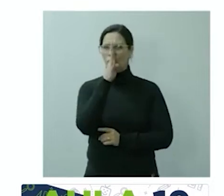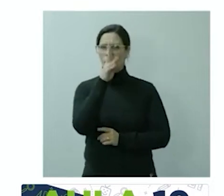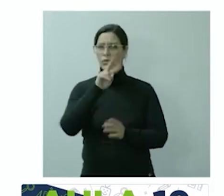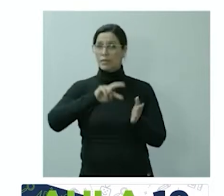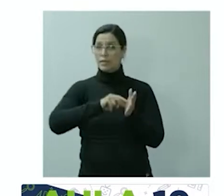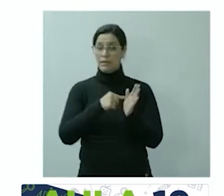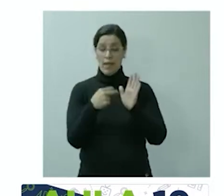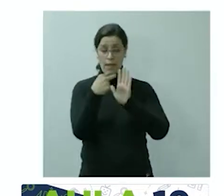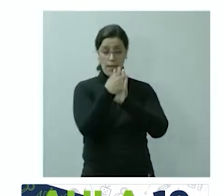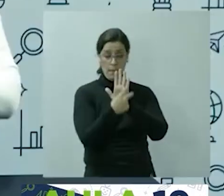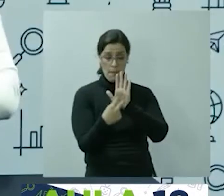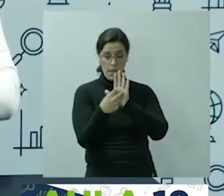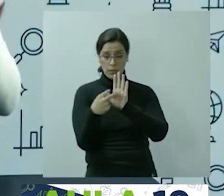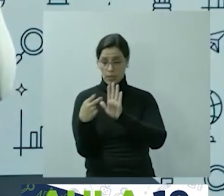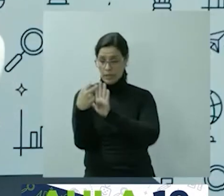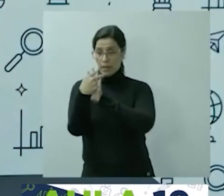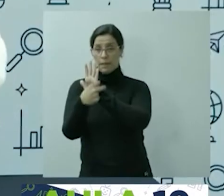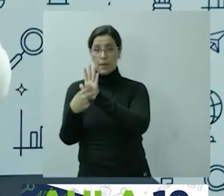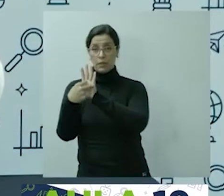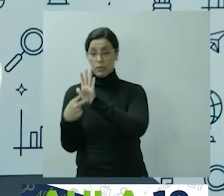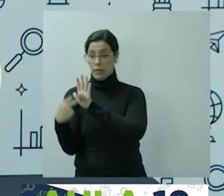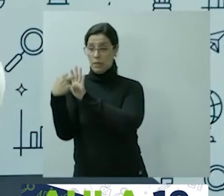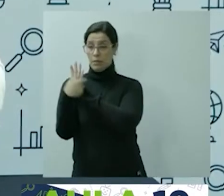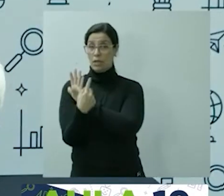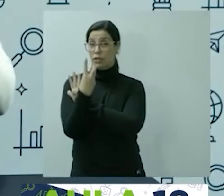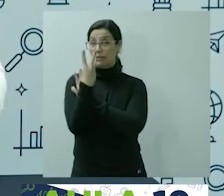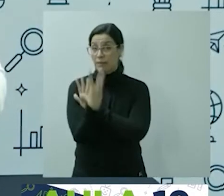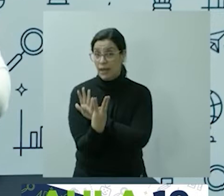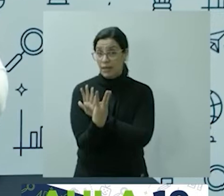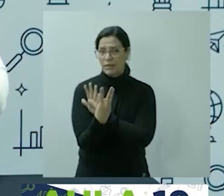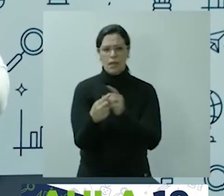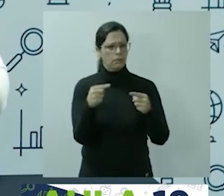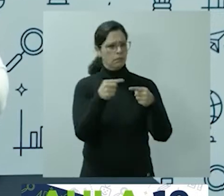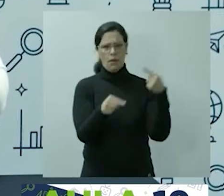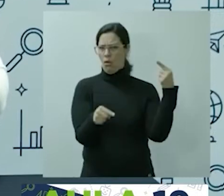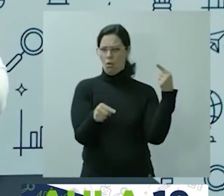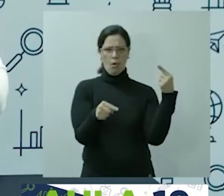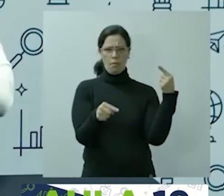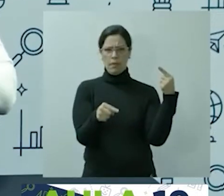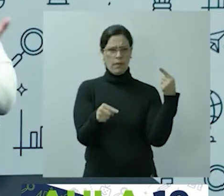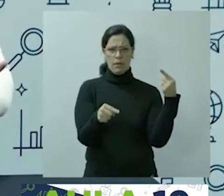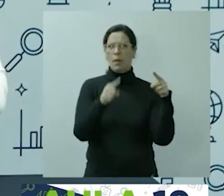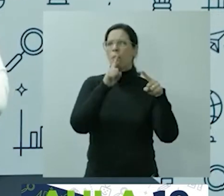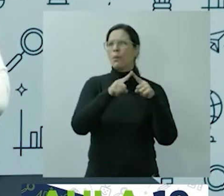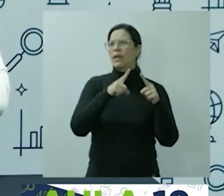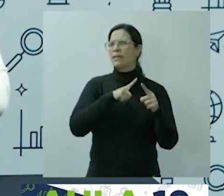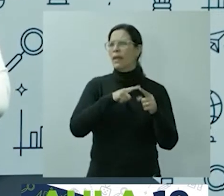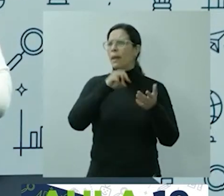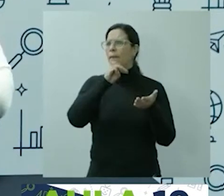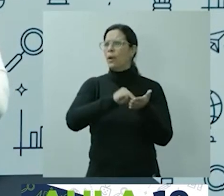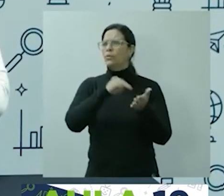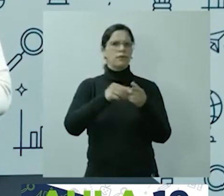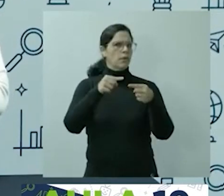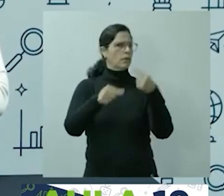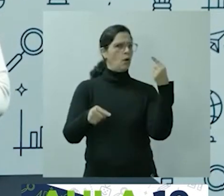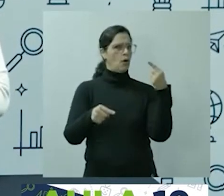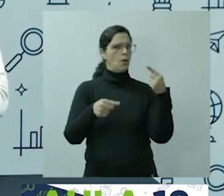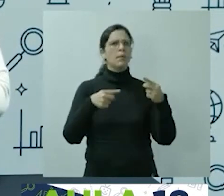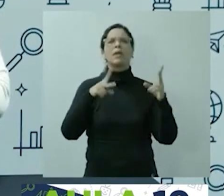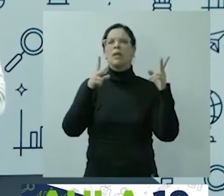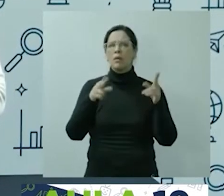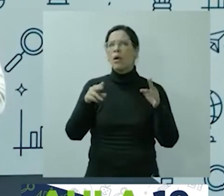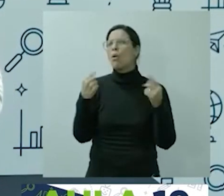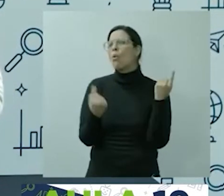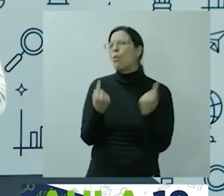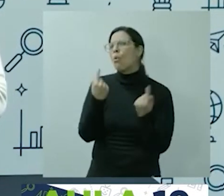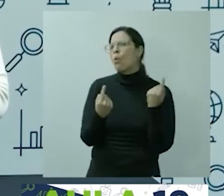três imagens e uma delas não combina com as outras, por algum motivo. E a gente vai tentar